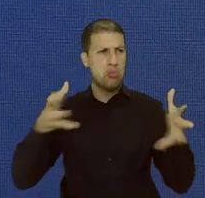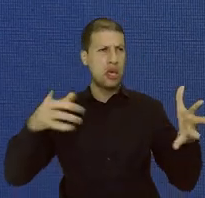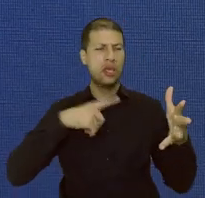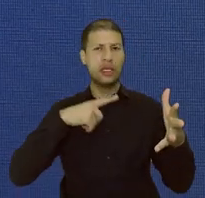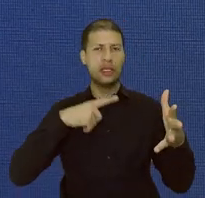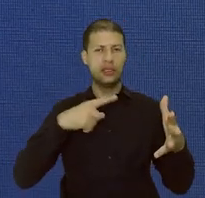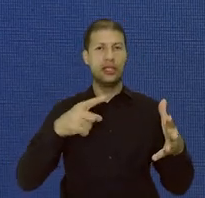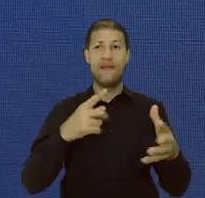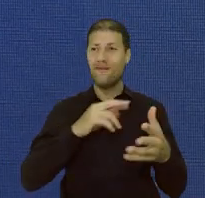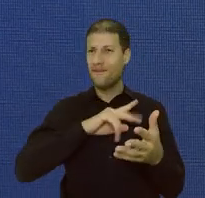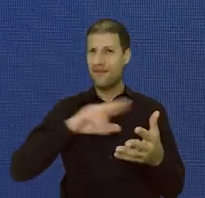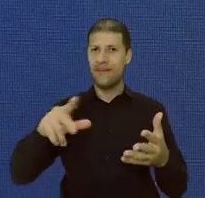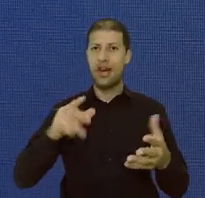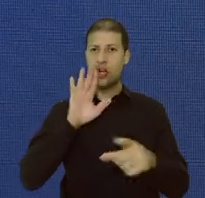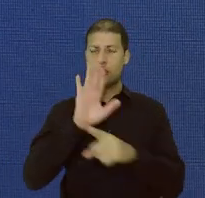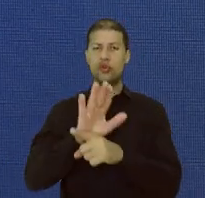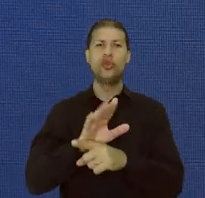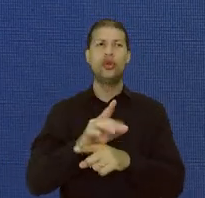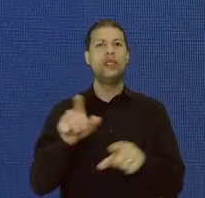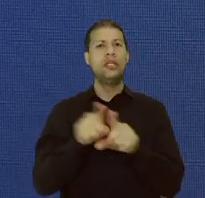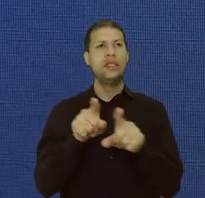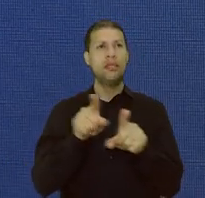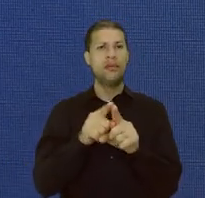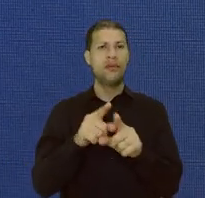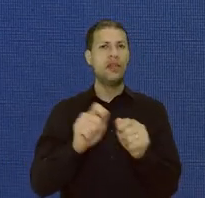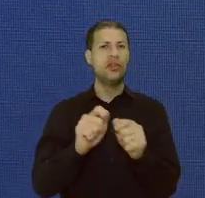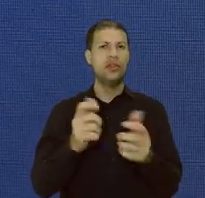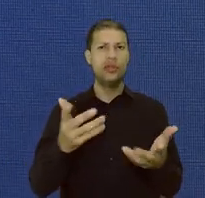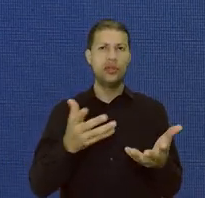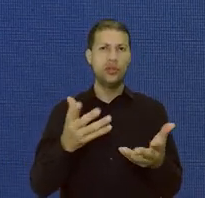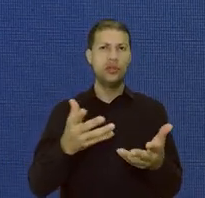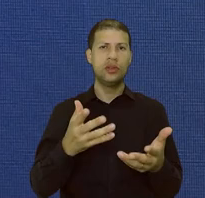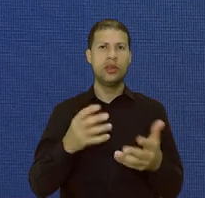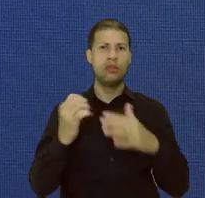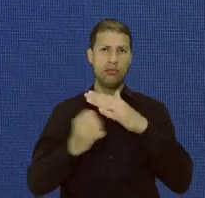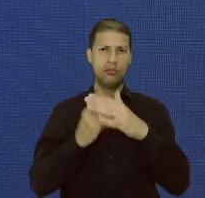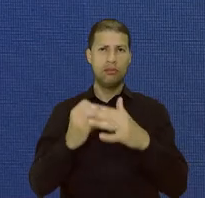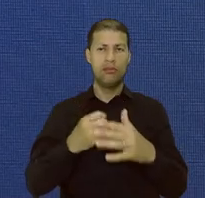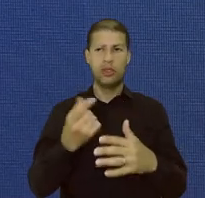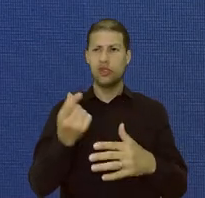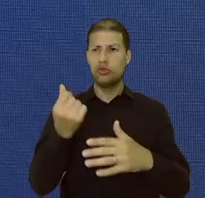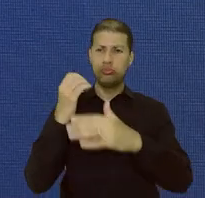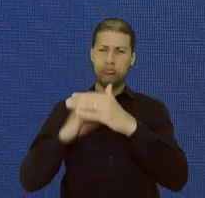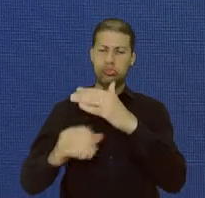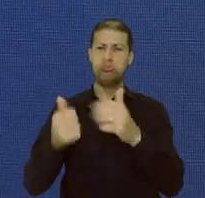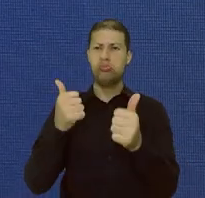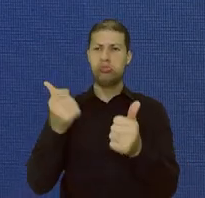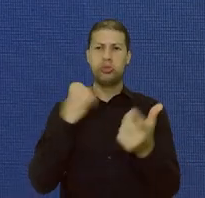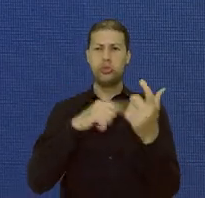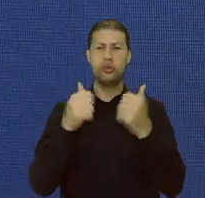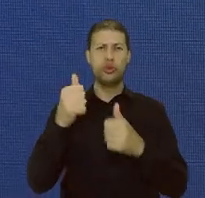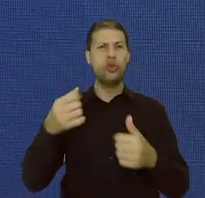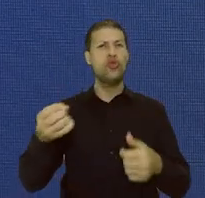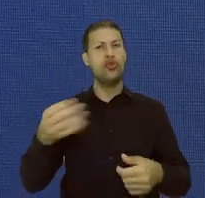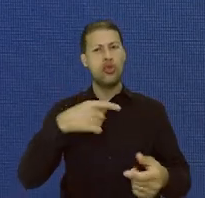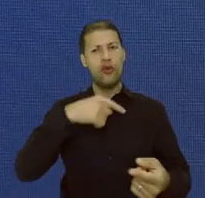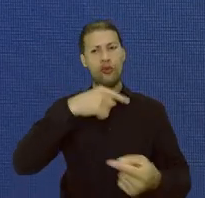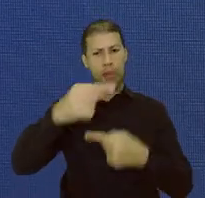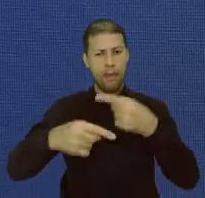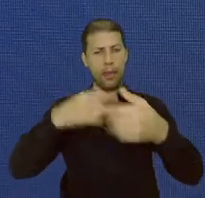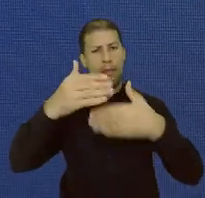e que a gente fez uma uma empresa Tá super capitalizada para essa novos ciclo de crescimento